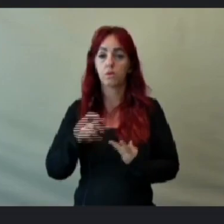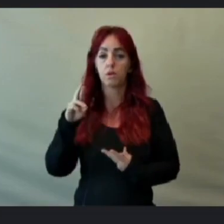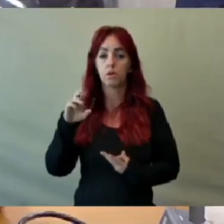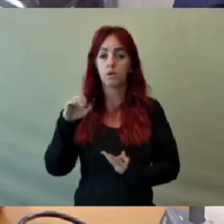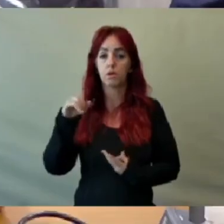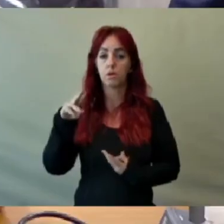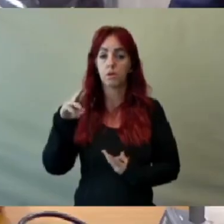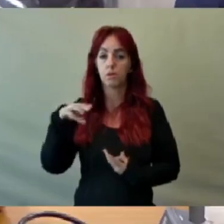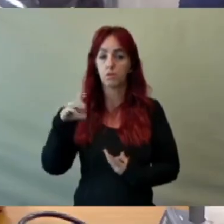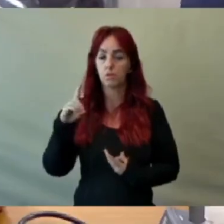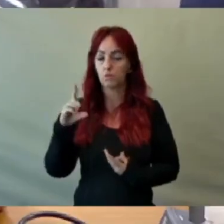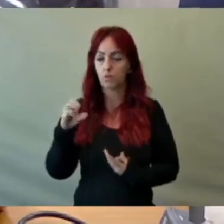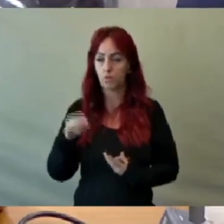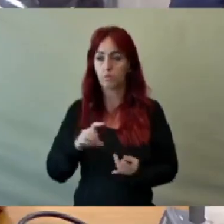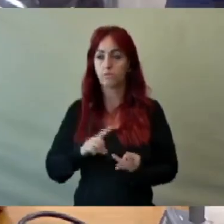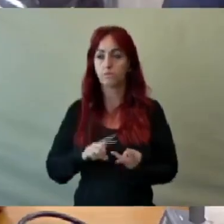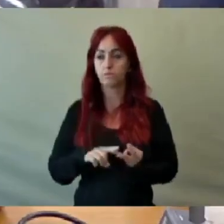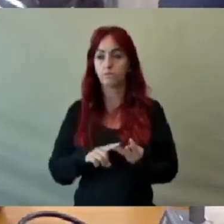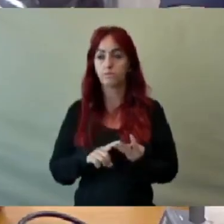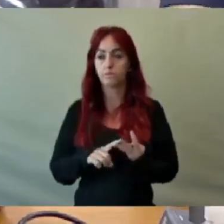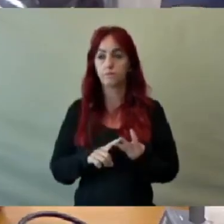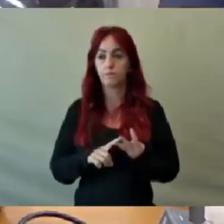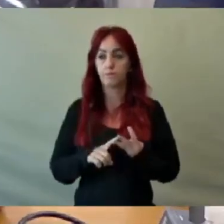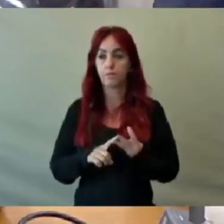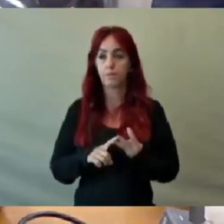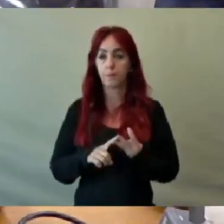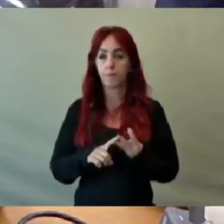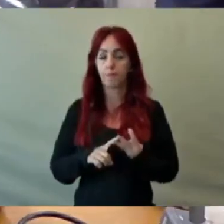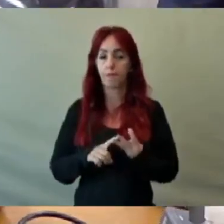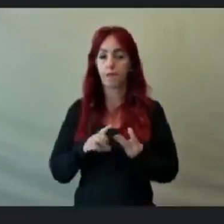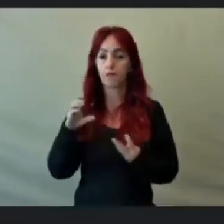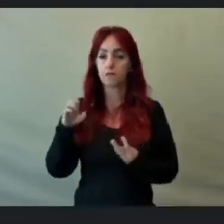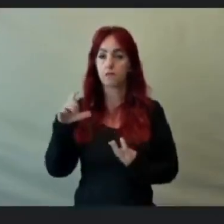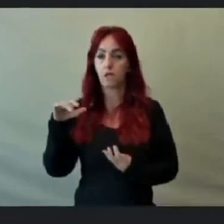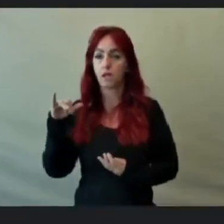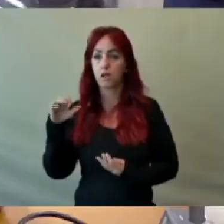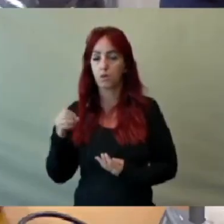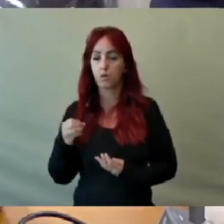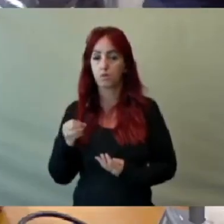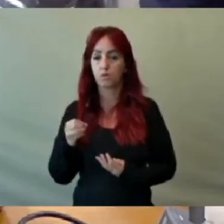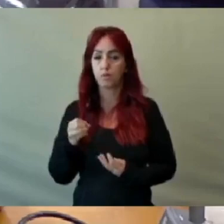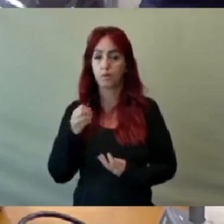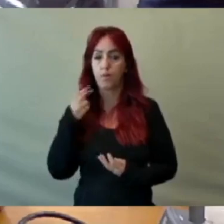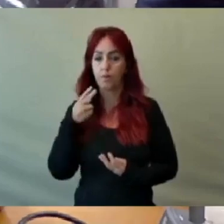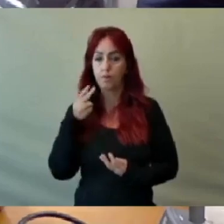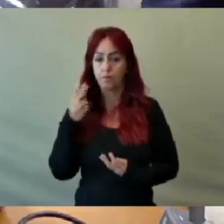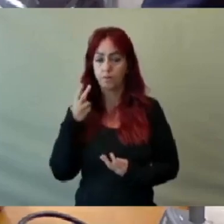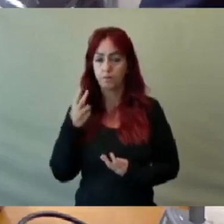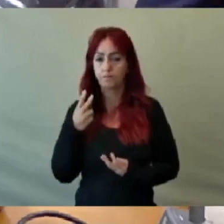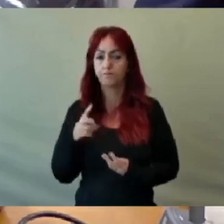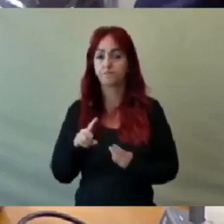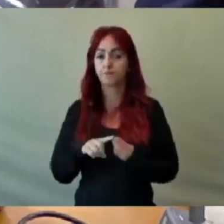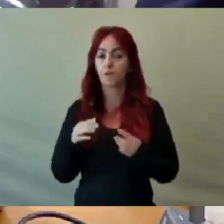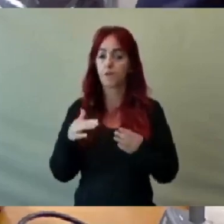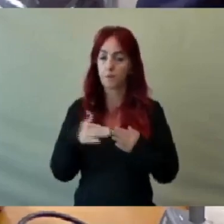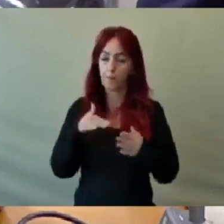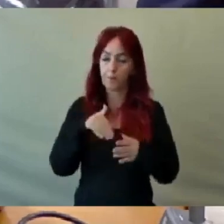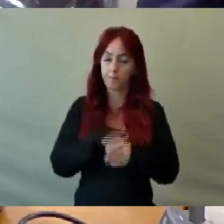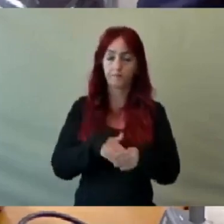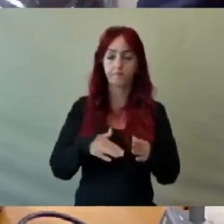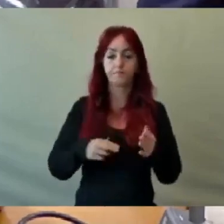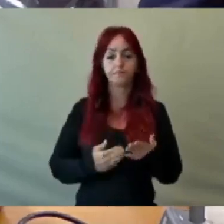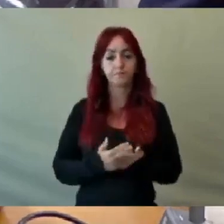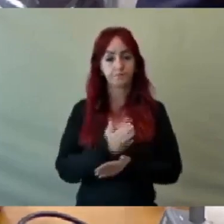Com requerimento. Como vota, vereador doutor Célio Frois? Com requerimento, presidente. Eu também voto com requerimento. Fica aprovado o requerimento